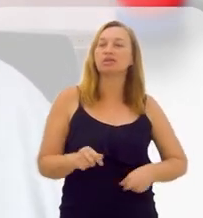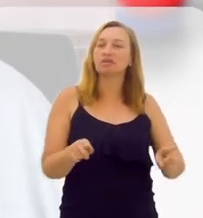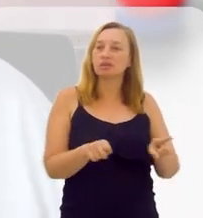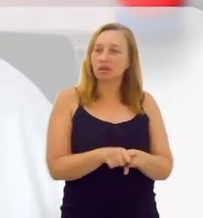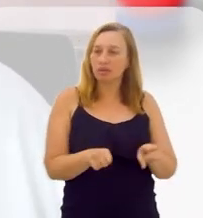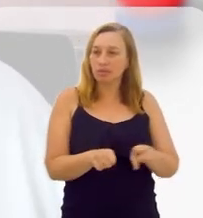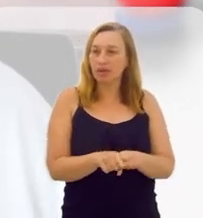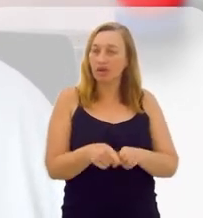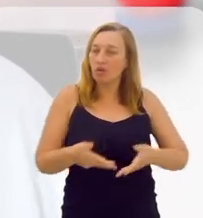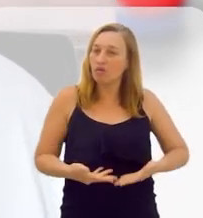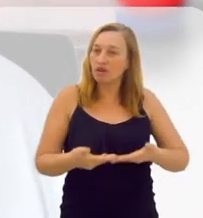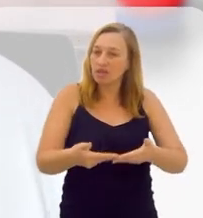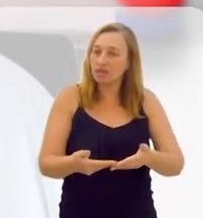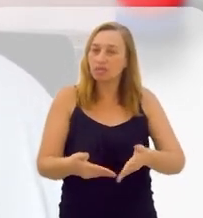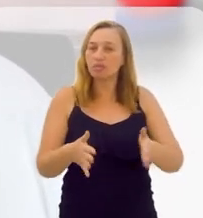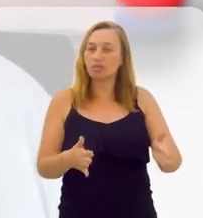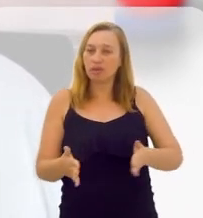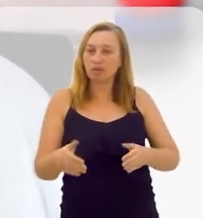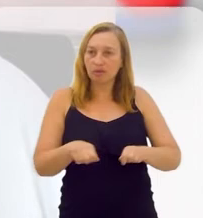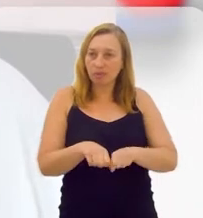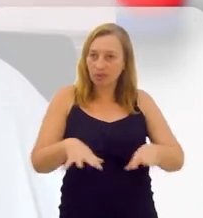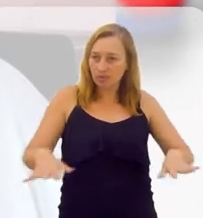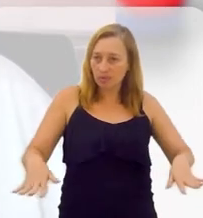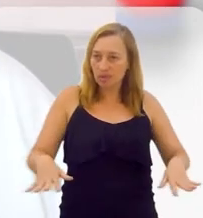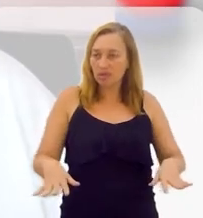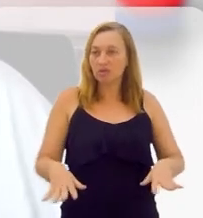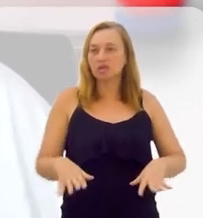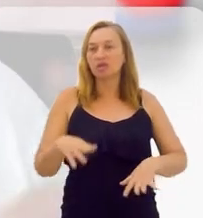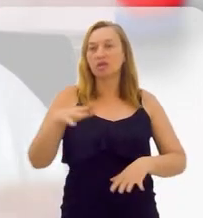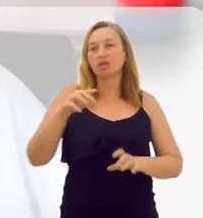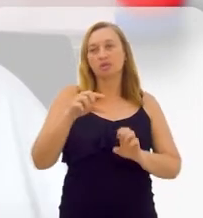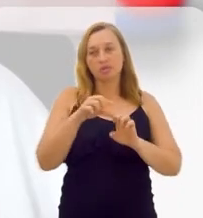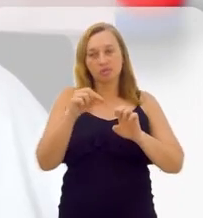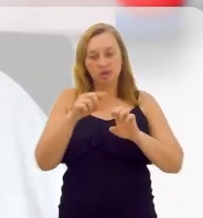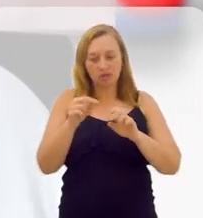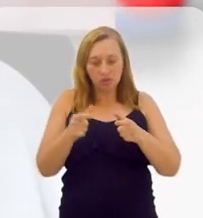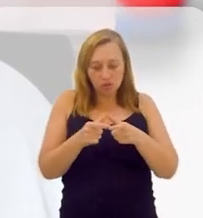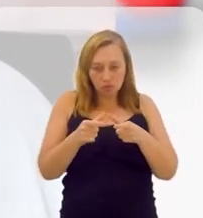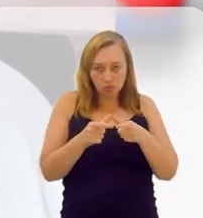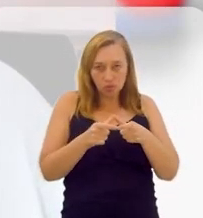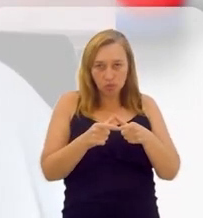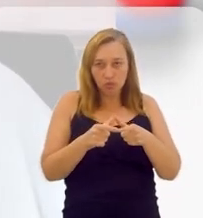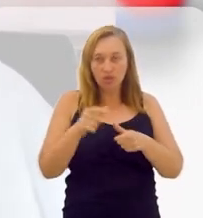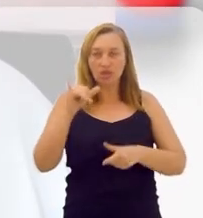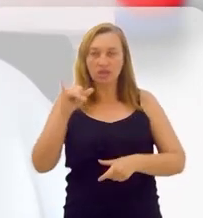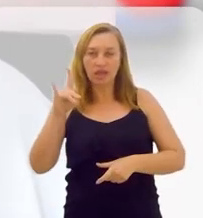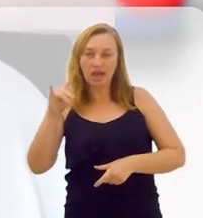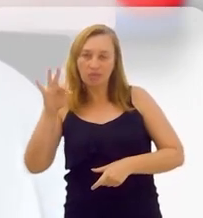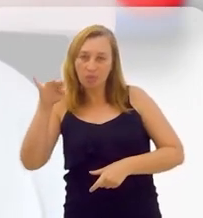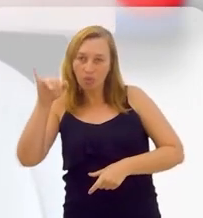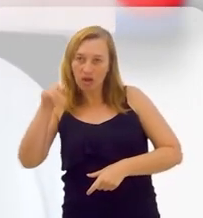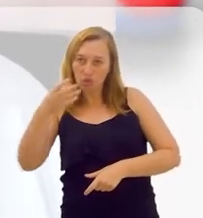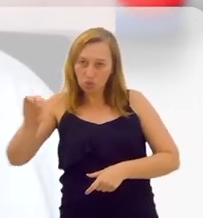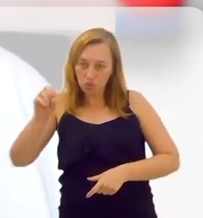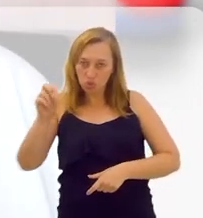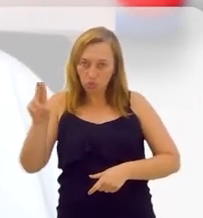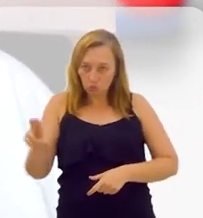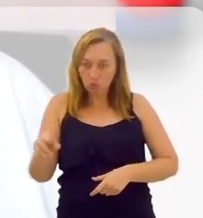o PAT, que também foi oferecido na pandemia para os micros e pequenos empreendedores de